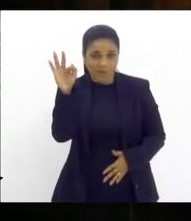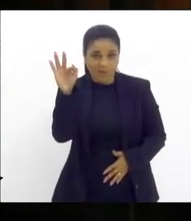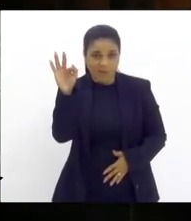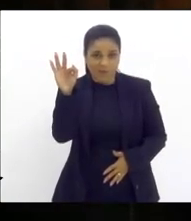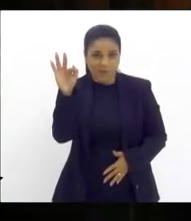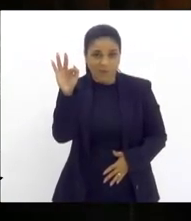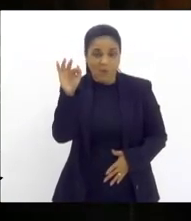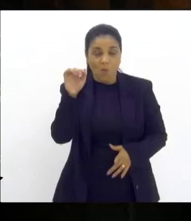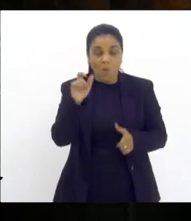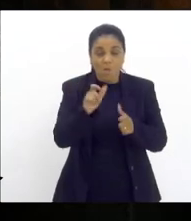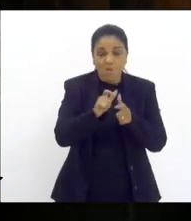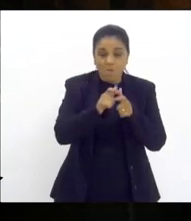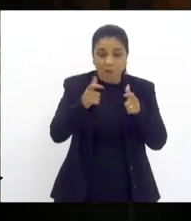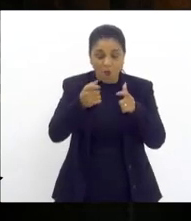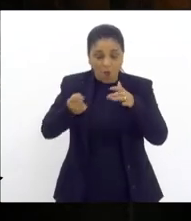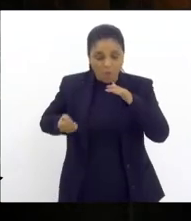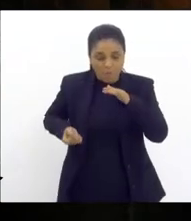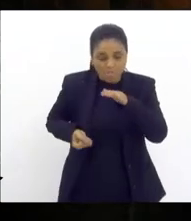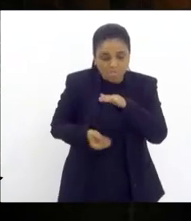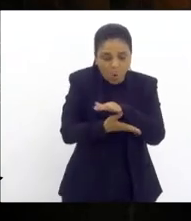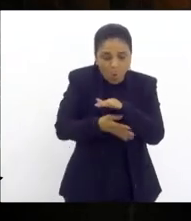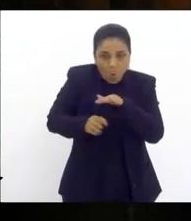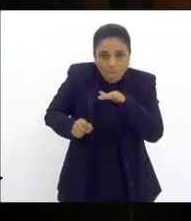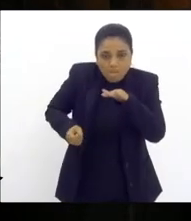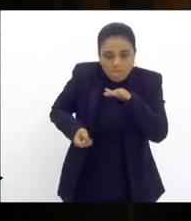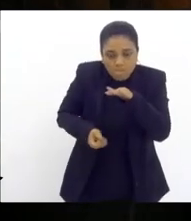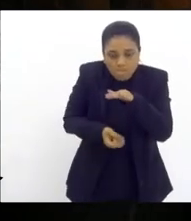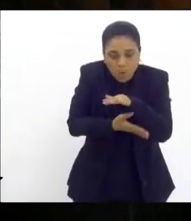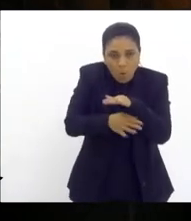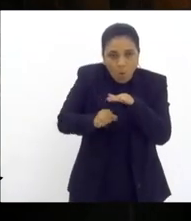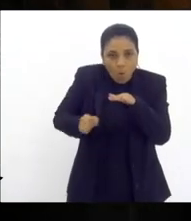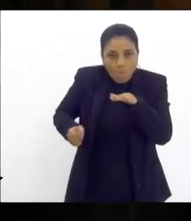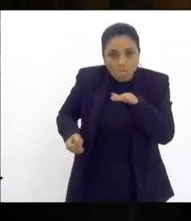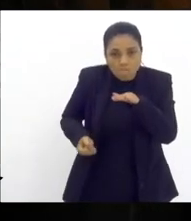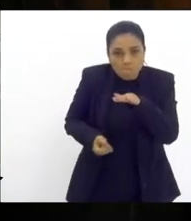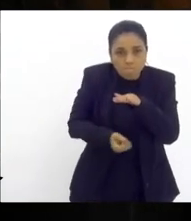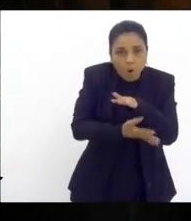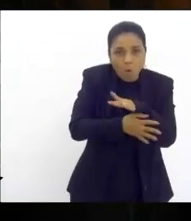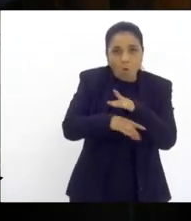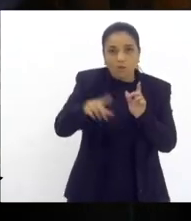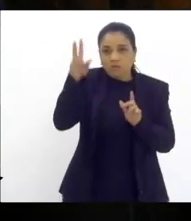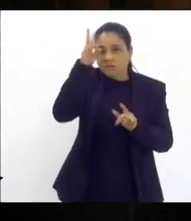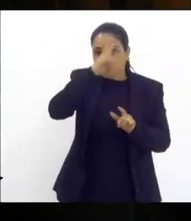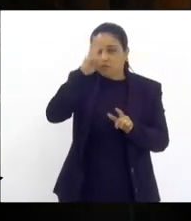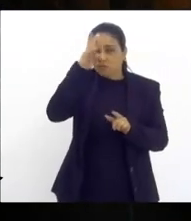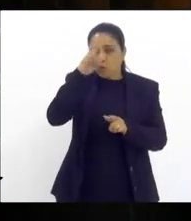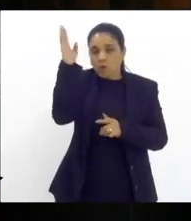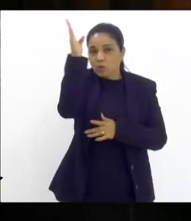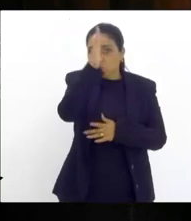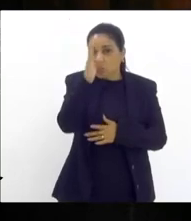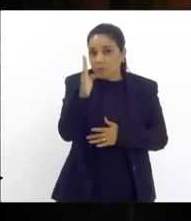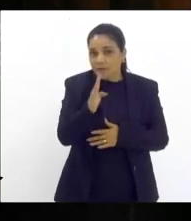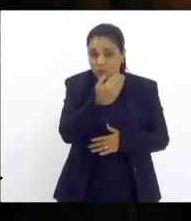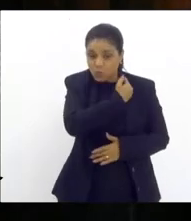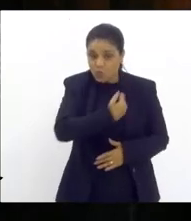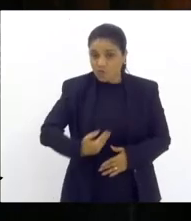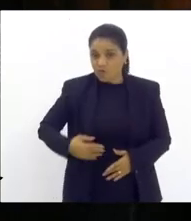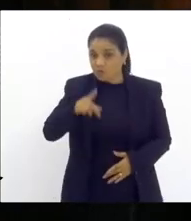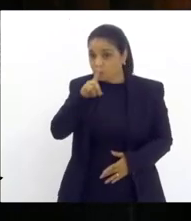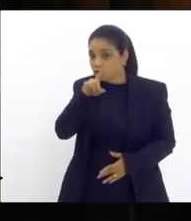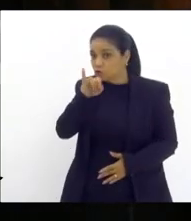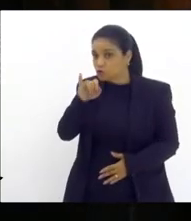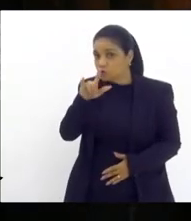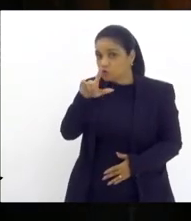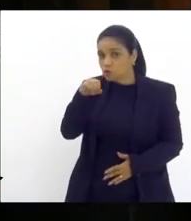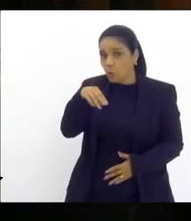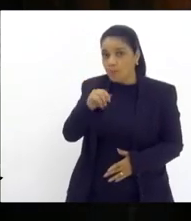esquema de corrupção da história do país o pagamento de propina ultrapassa